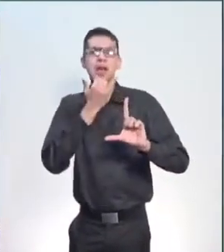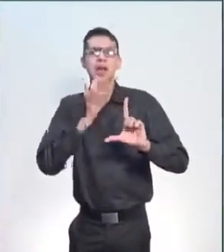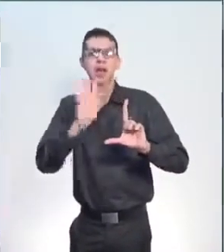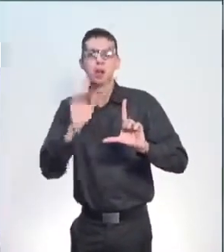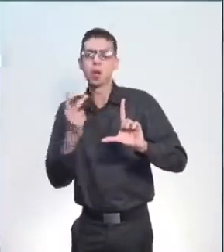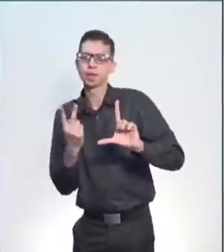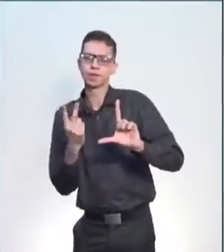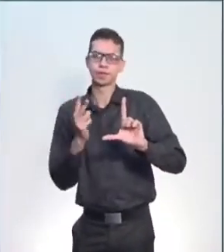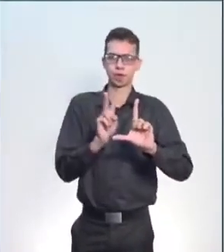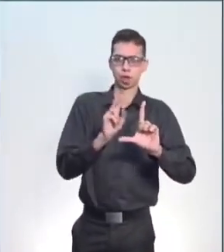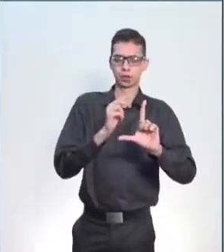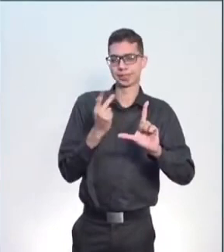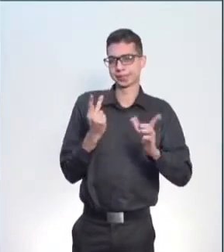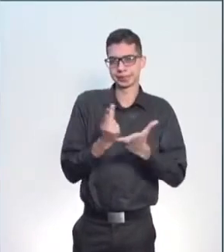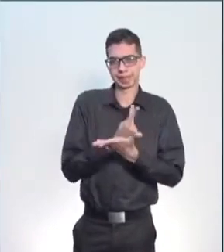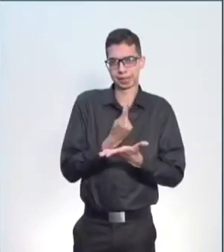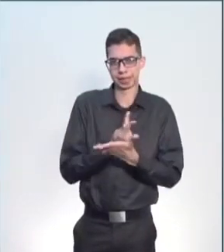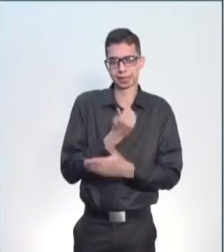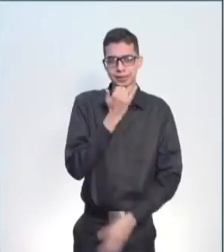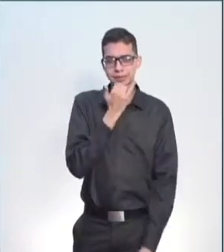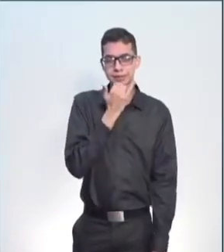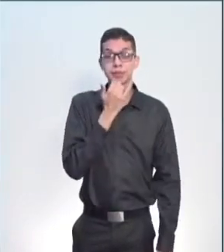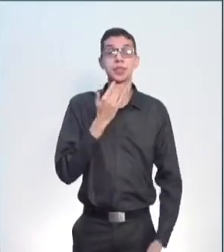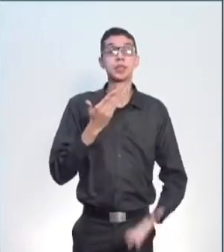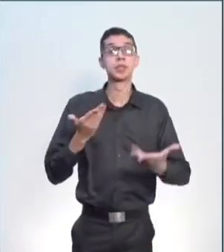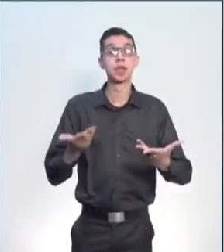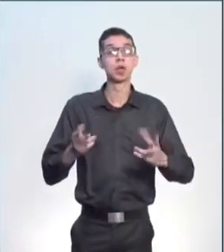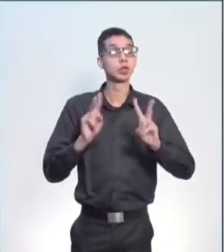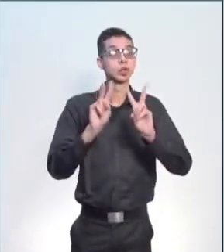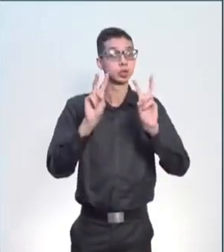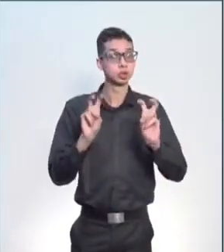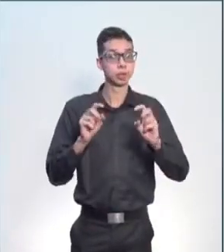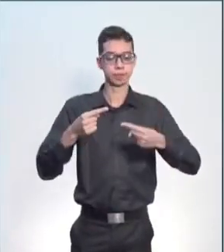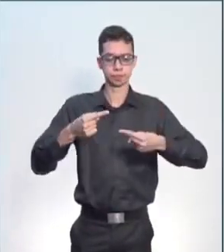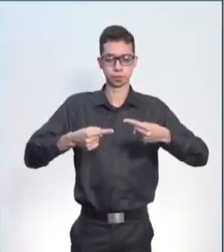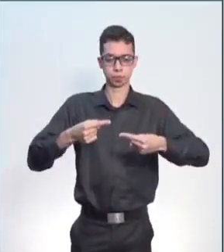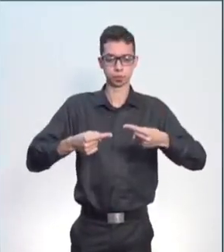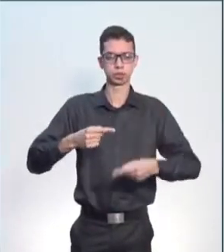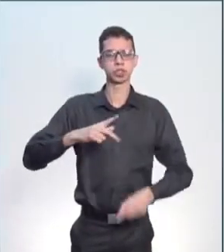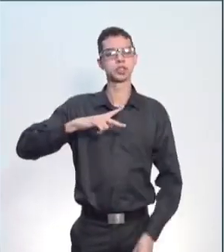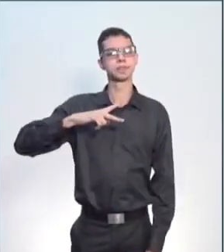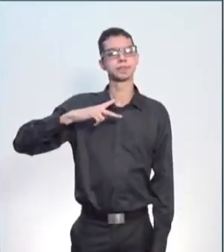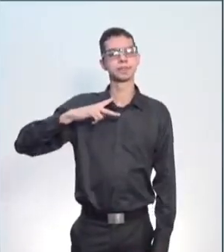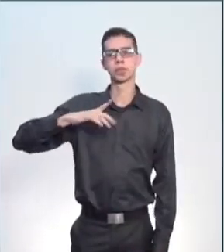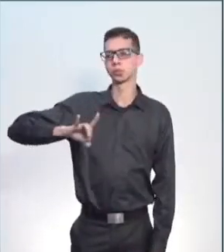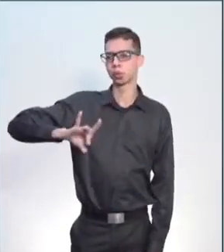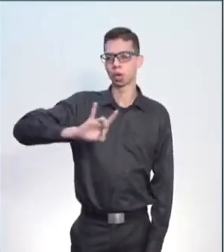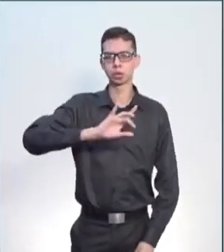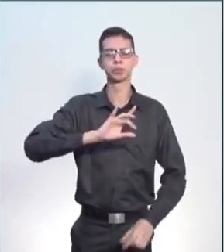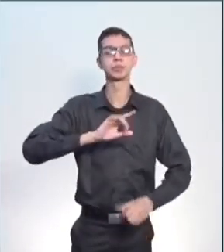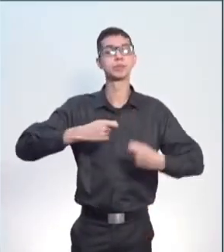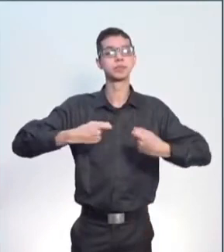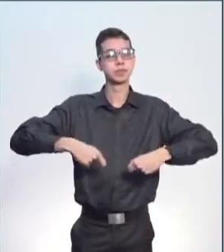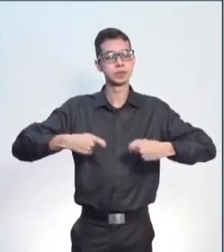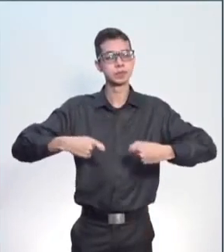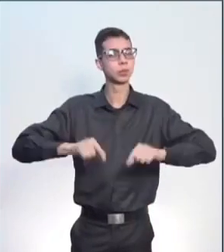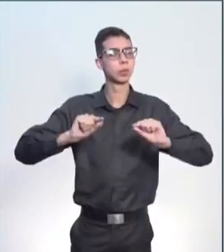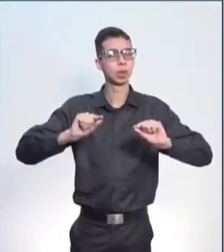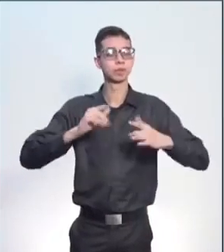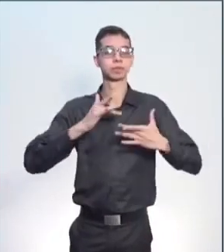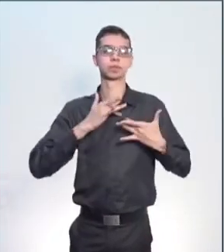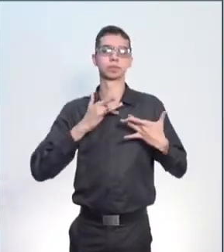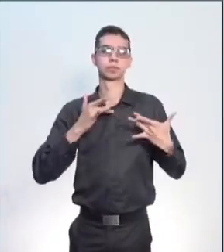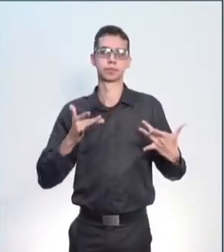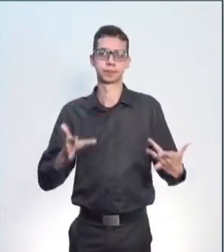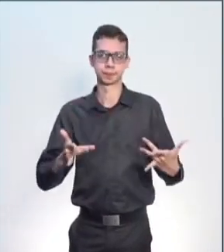Então, as relações pessoais e as relações políticas, elas demandam o quê? Solidariedade, que pode ser